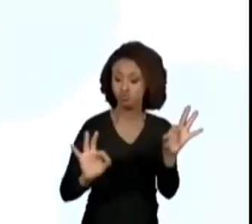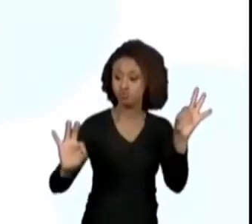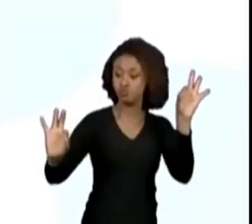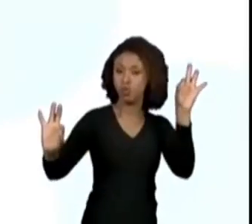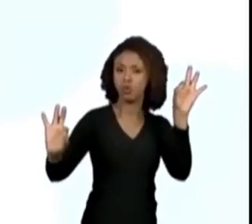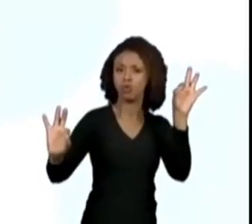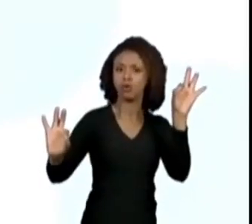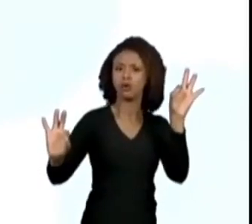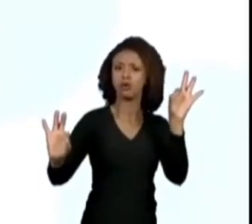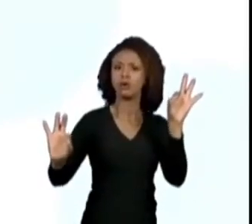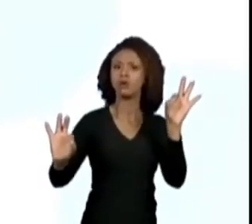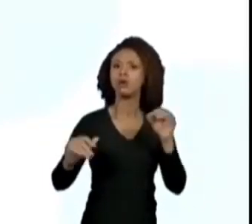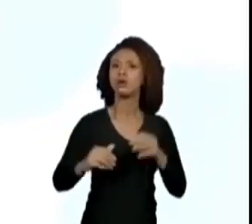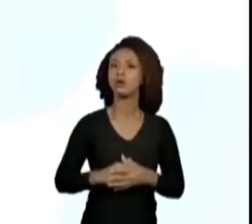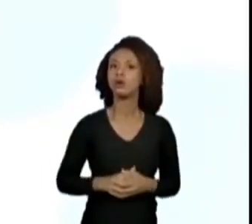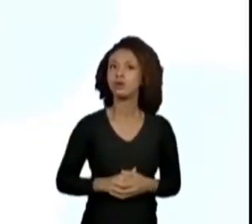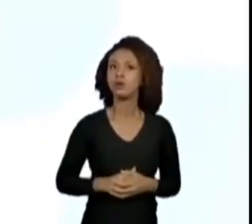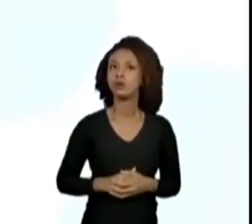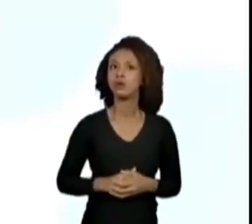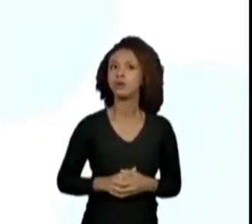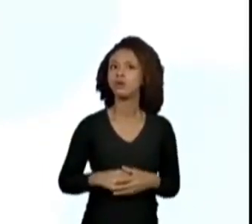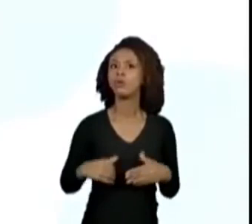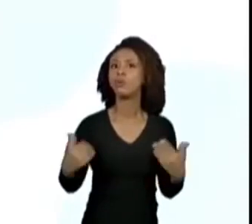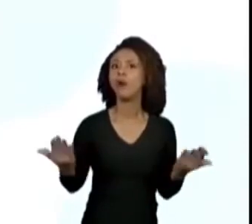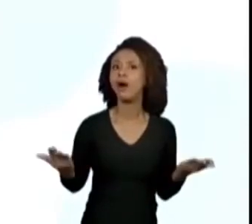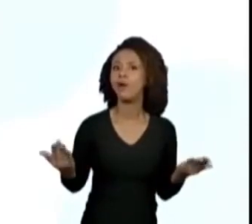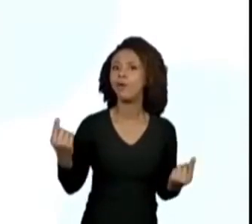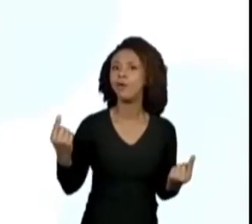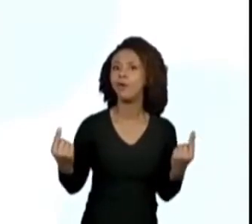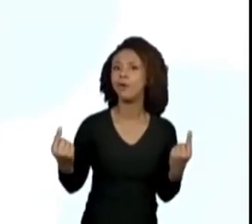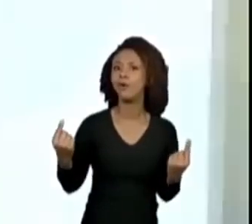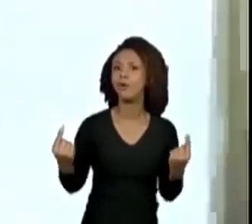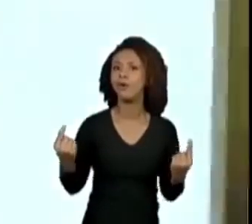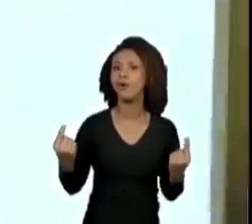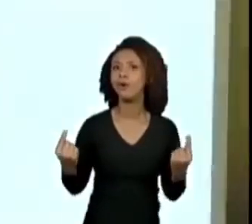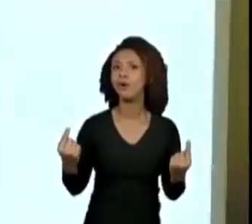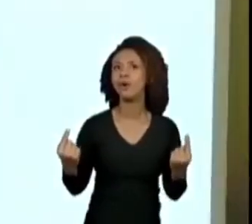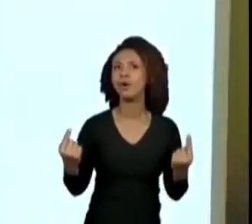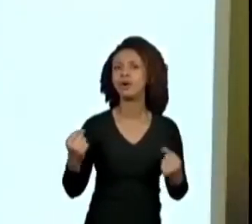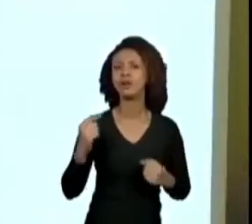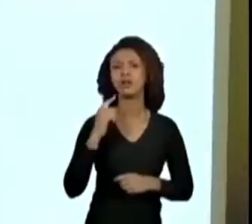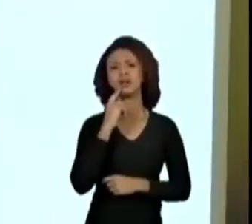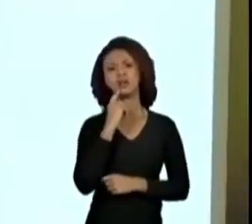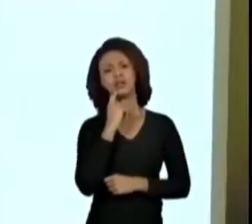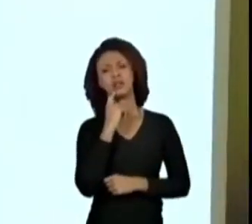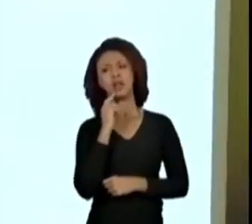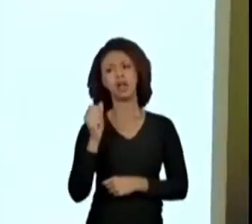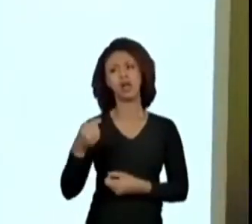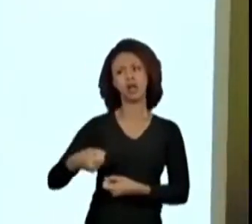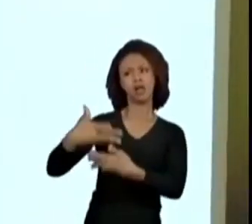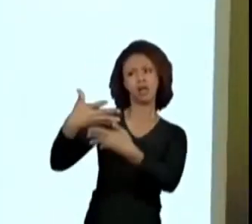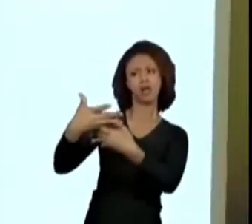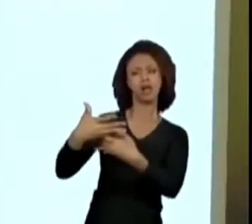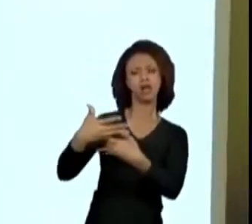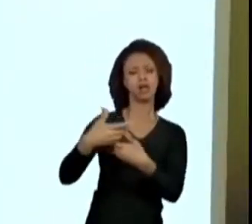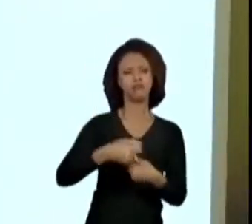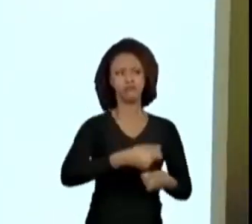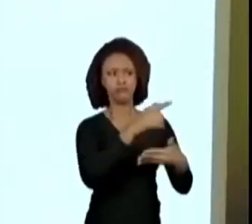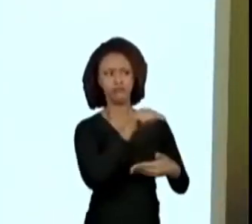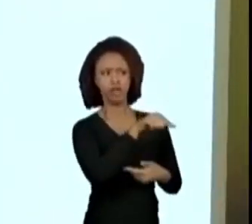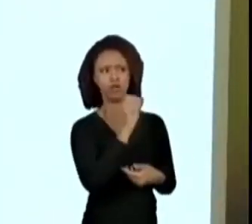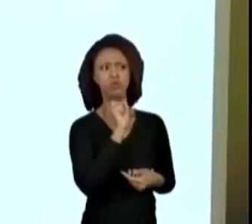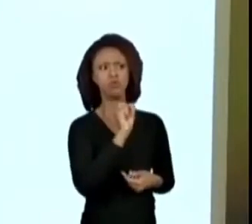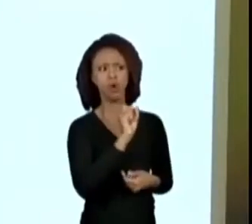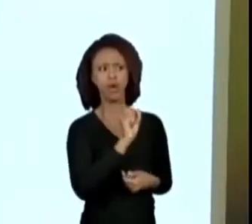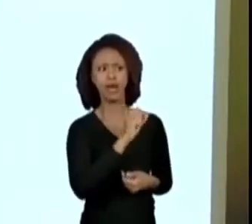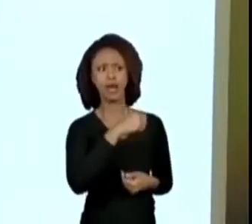O que você acha? Já estão falando ali que acham que um desses pássaros é maior. Um desses pássaros...